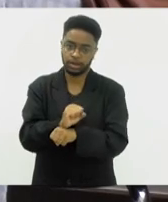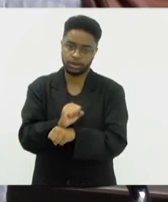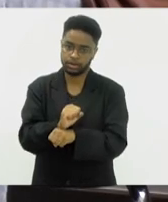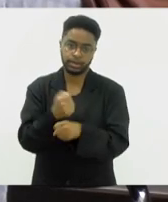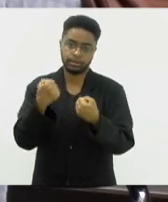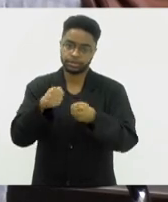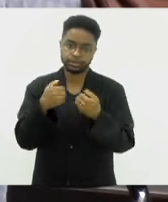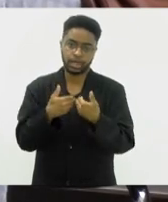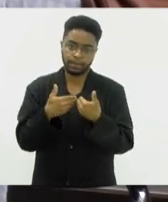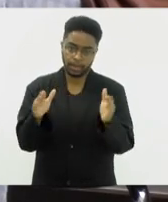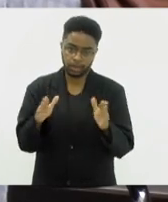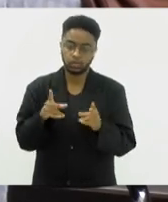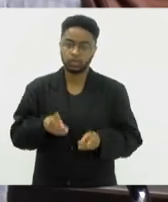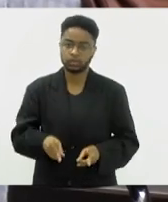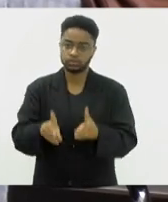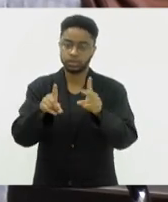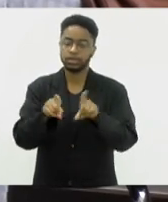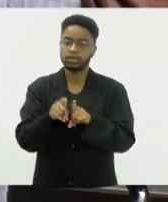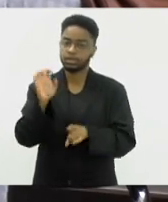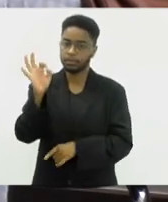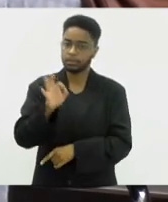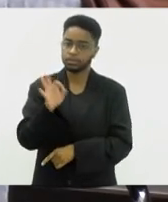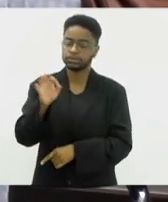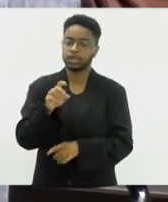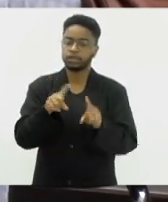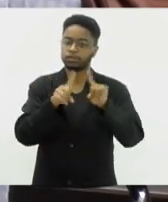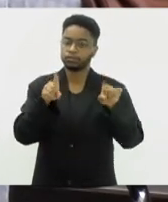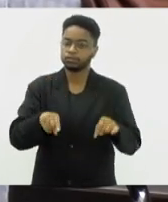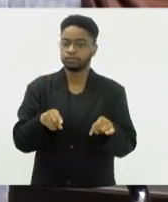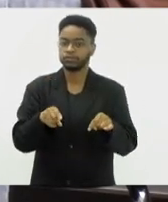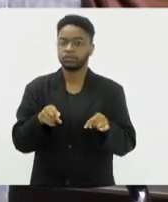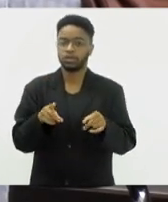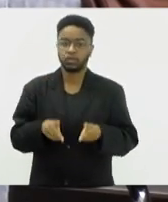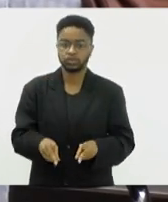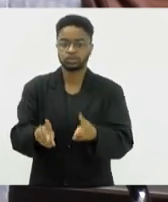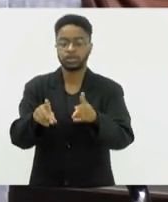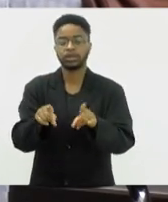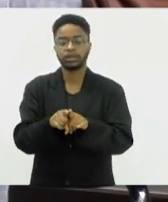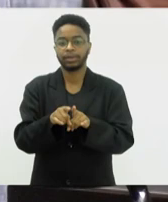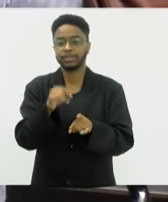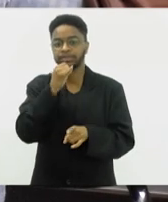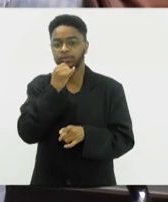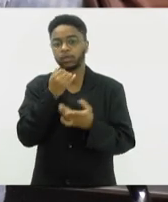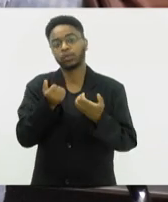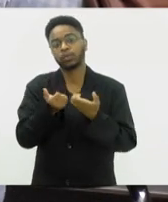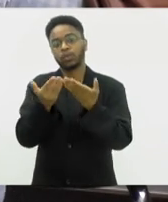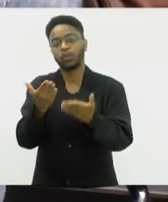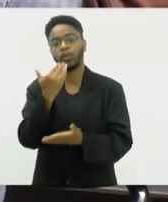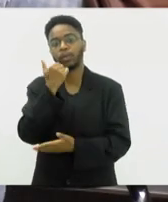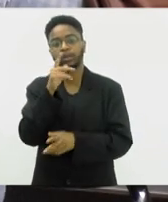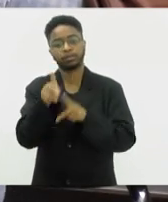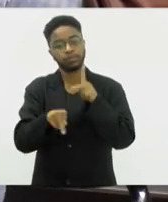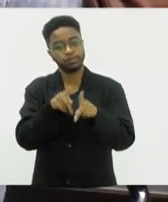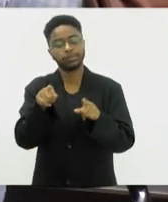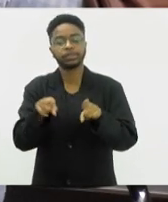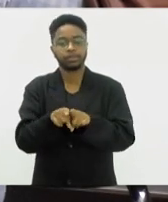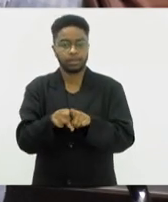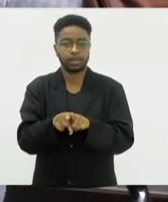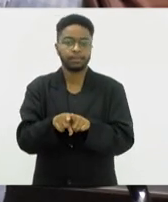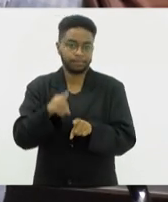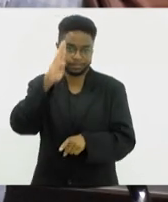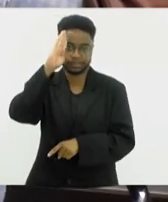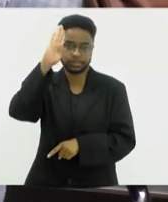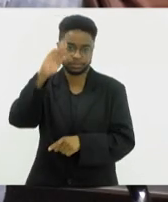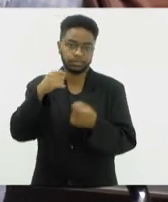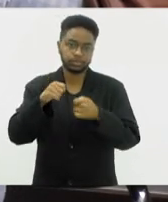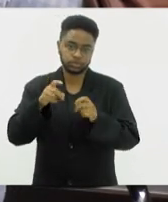ficar abertas, você tem que manter um percentual aberto. O fornecimento de alimentos para a população também é um